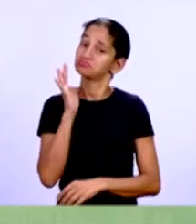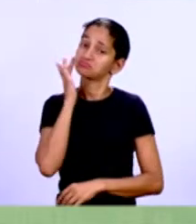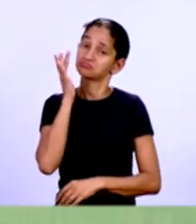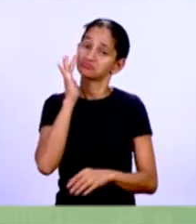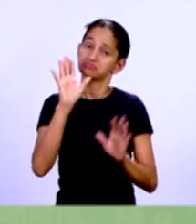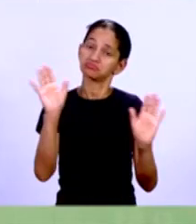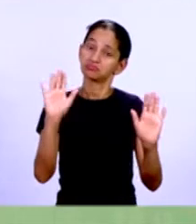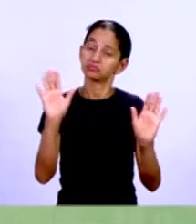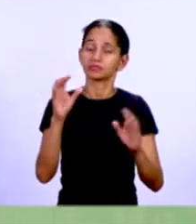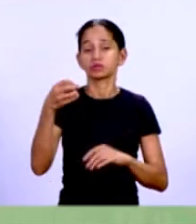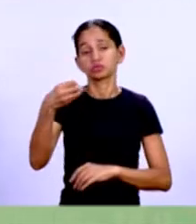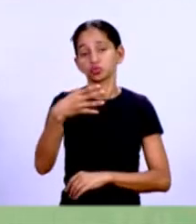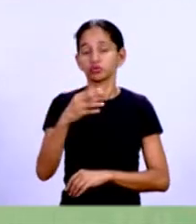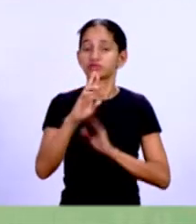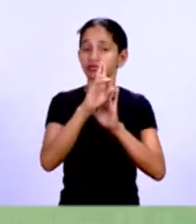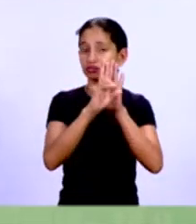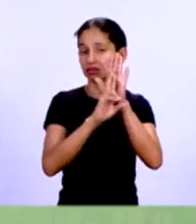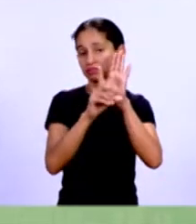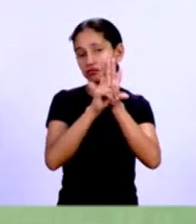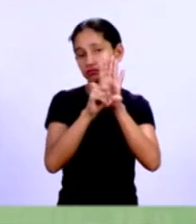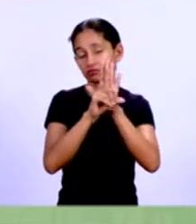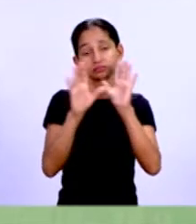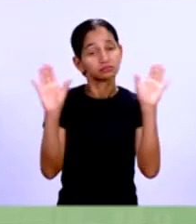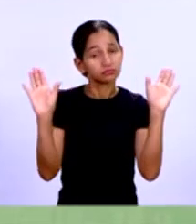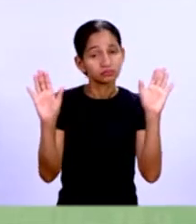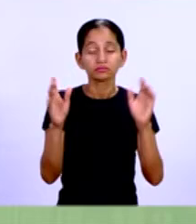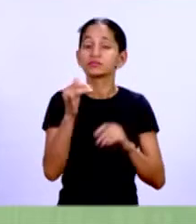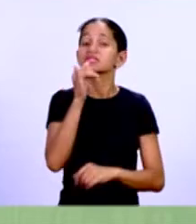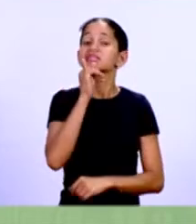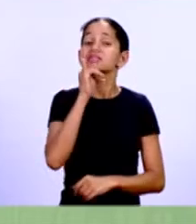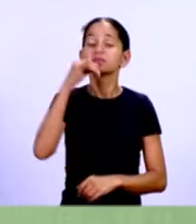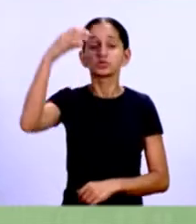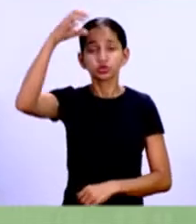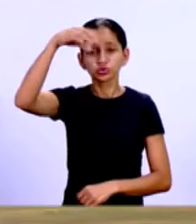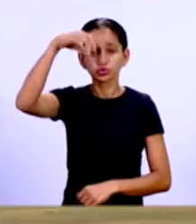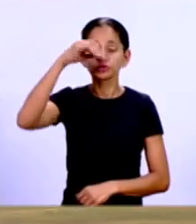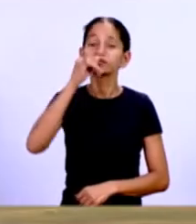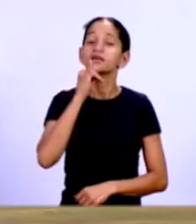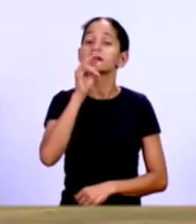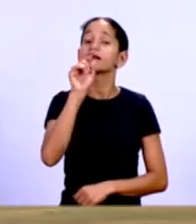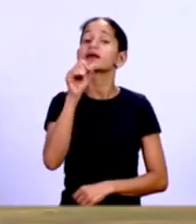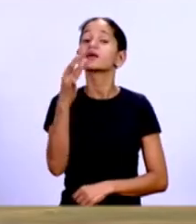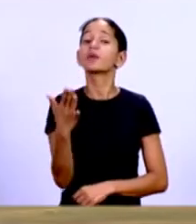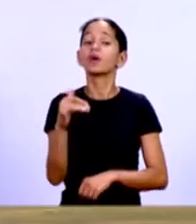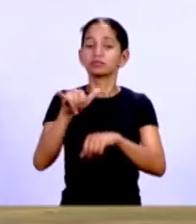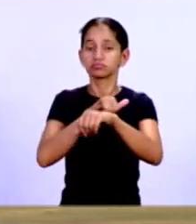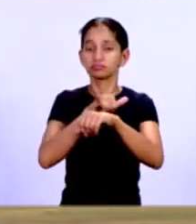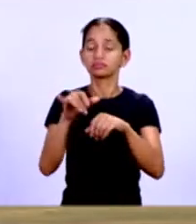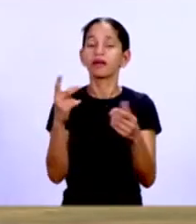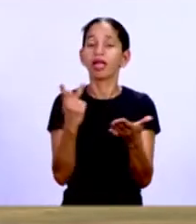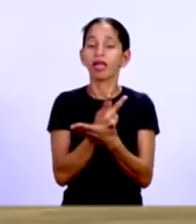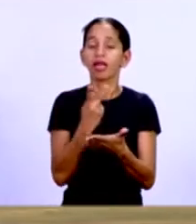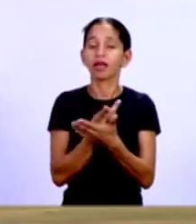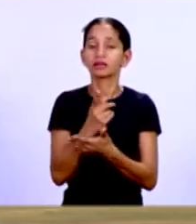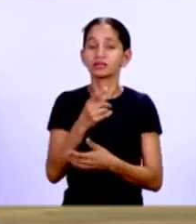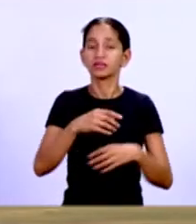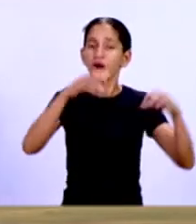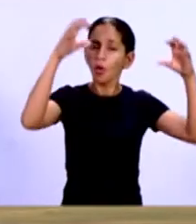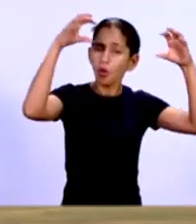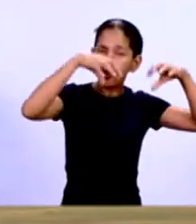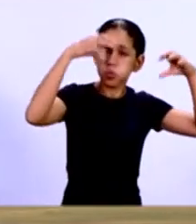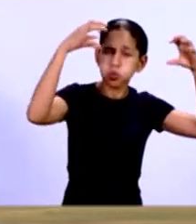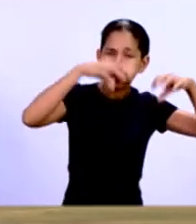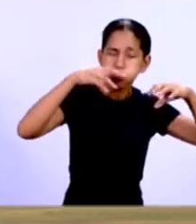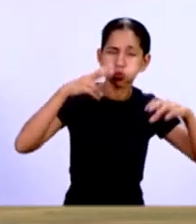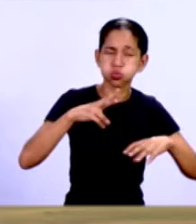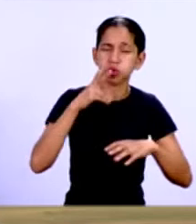legislação. Nesse caso, por exemplo, no caso de chuva para o agronegócio, o que pode dar errado? Chover muito forte,